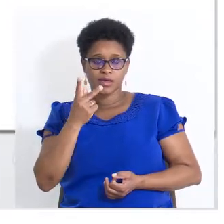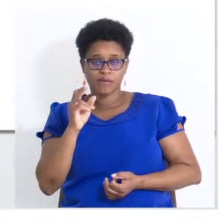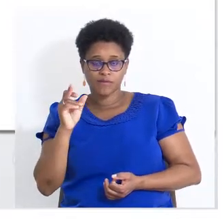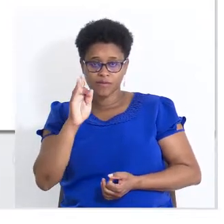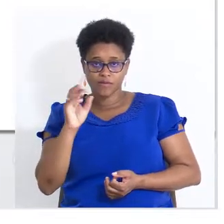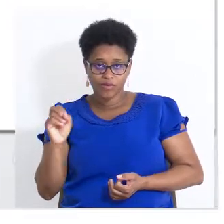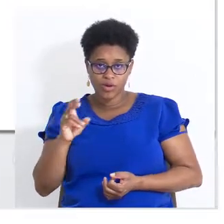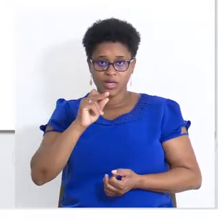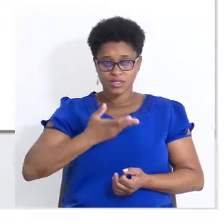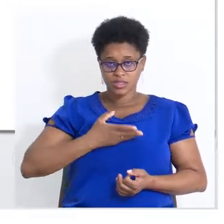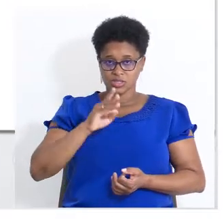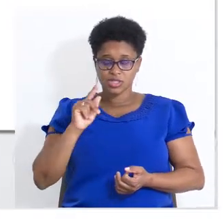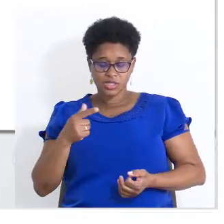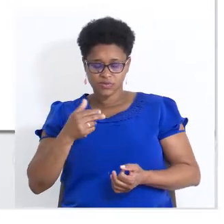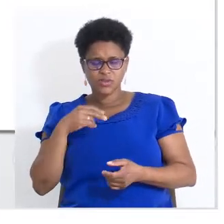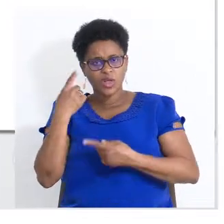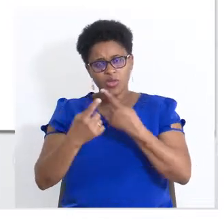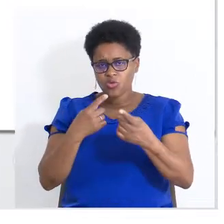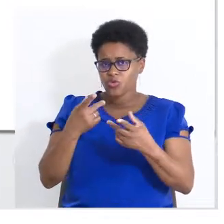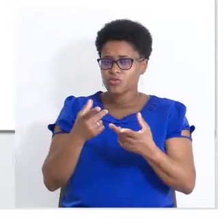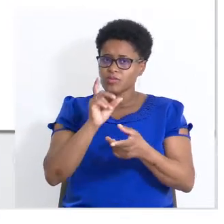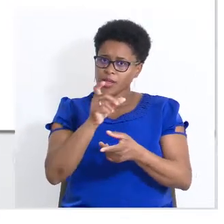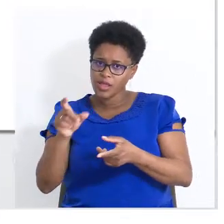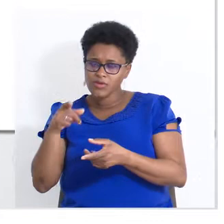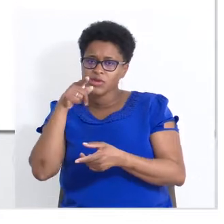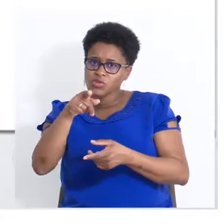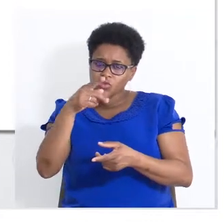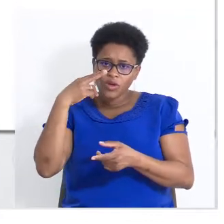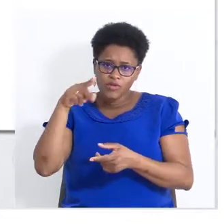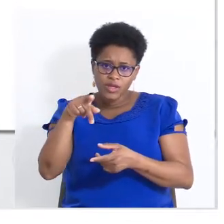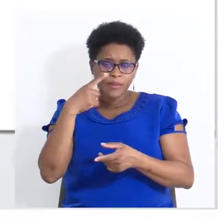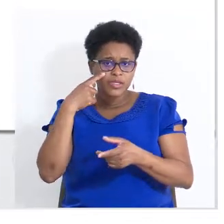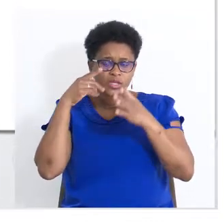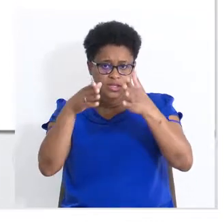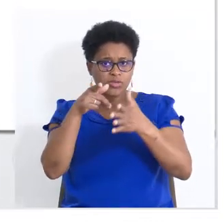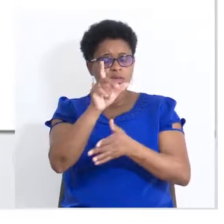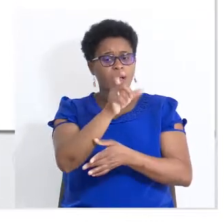adjetivação abundante. Então, esses são alguns recursos que tu vais encontrar ali e presta atenção nesse recurso